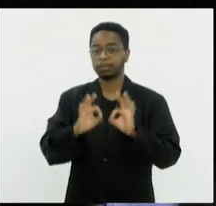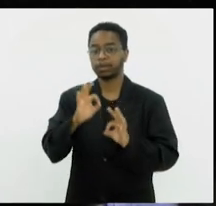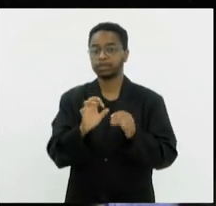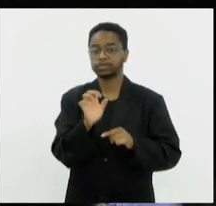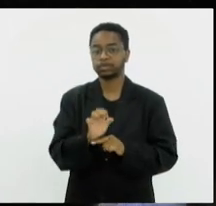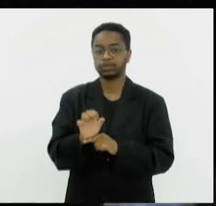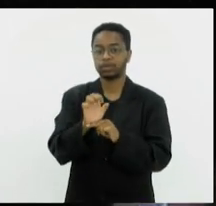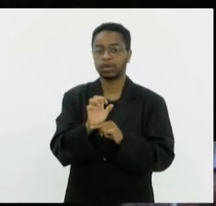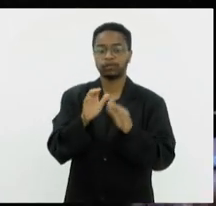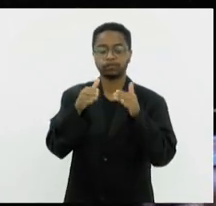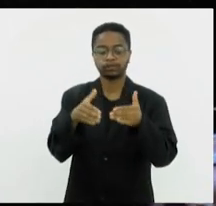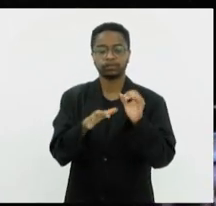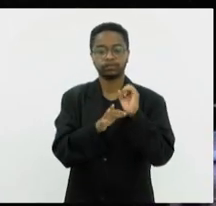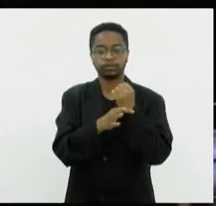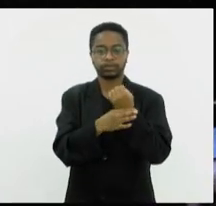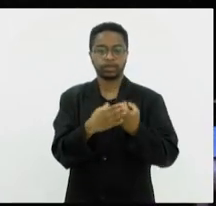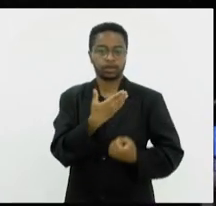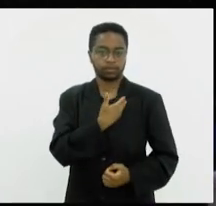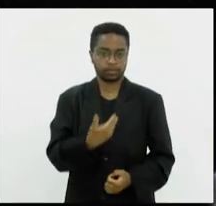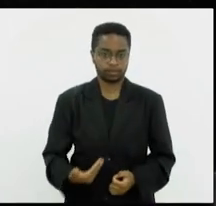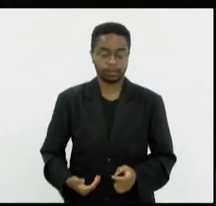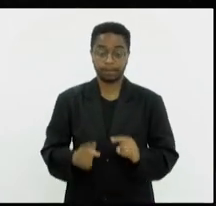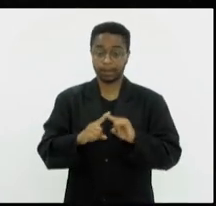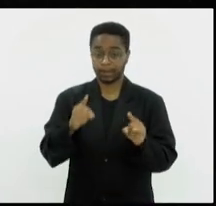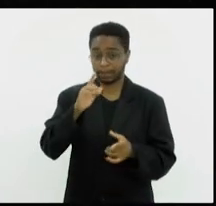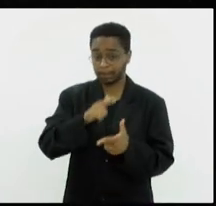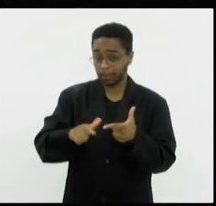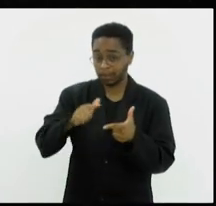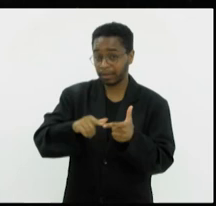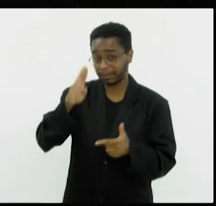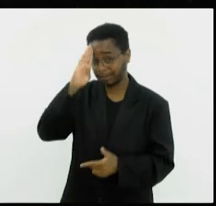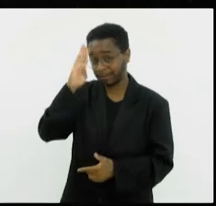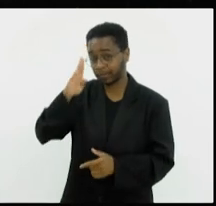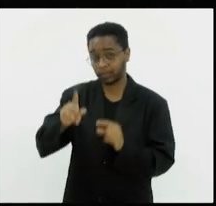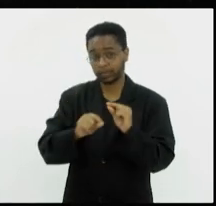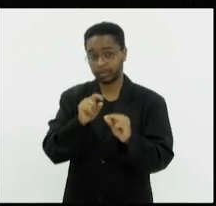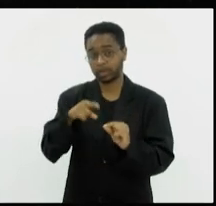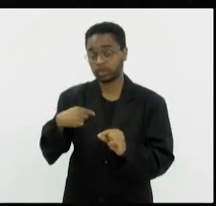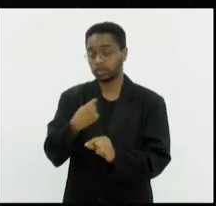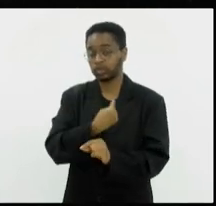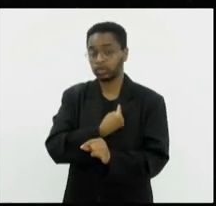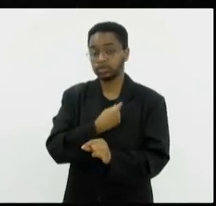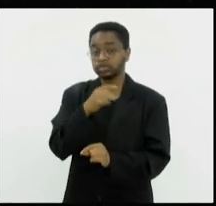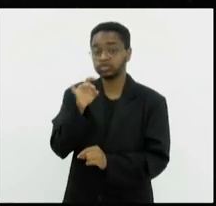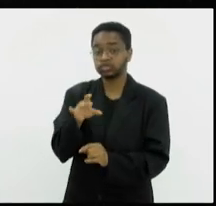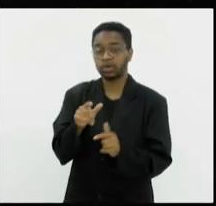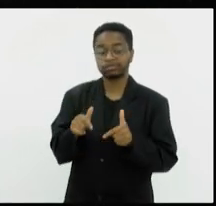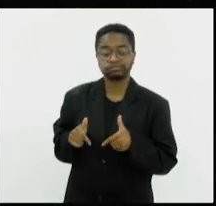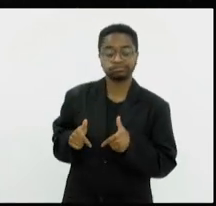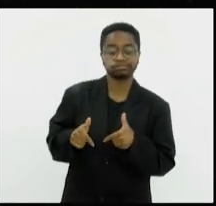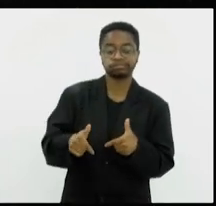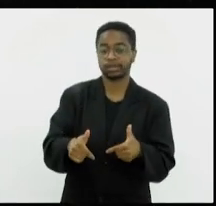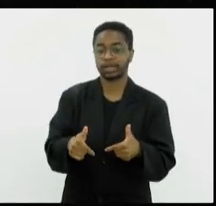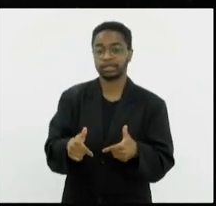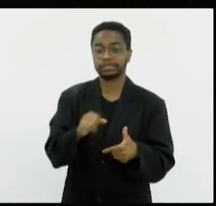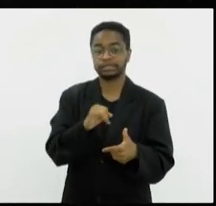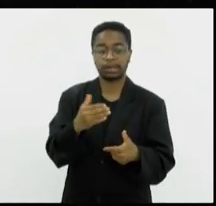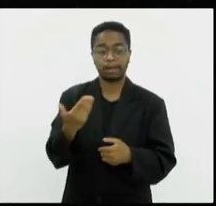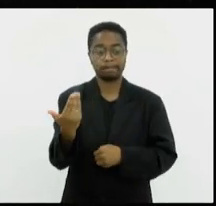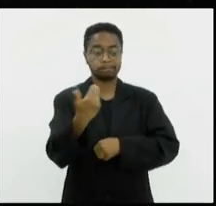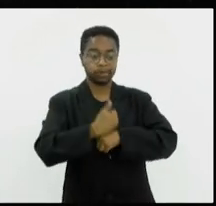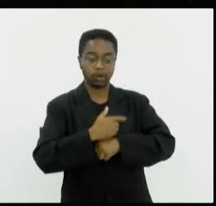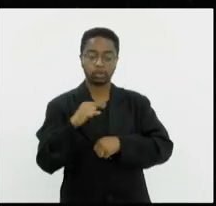segurança pública e o problema da Segurança Pública é que nós somos apenas reativos aos